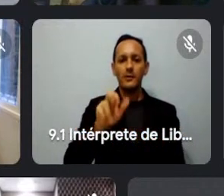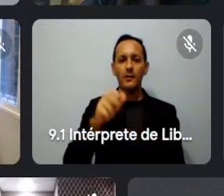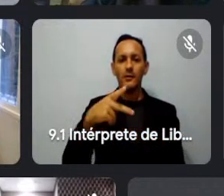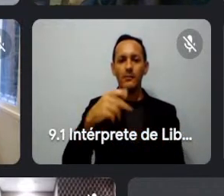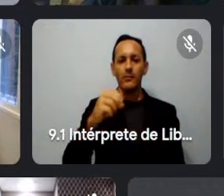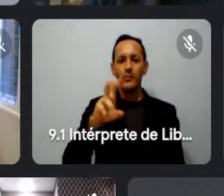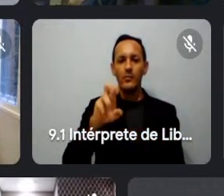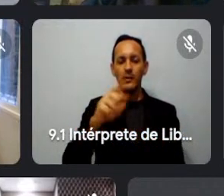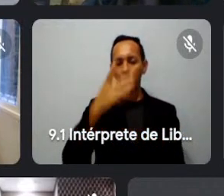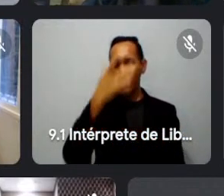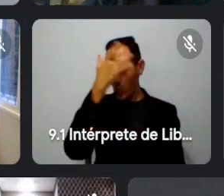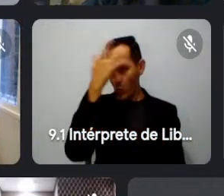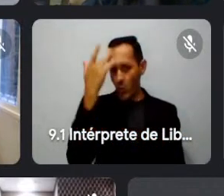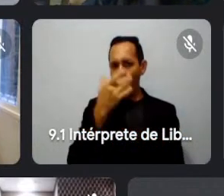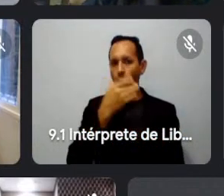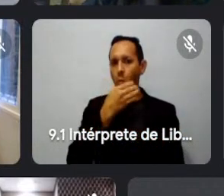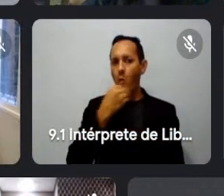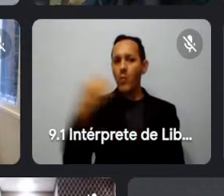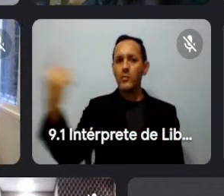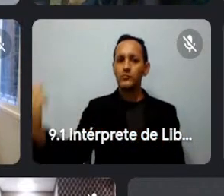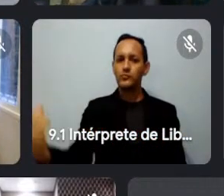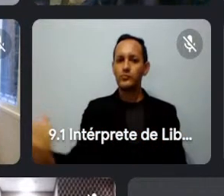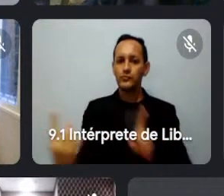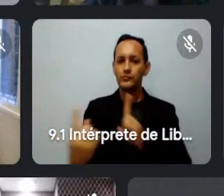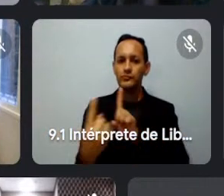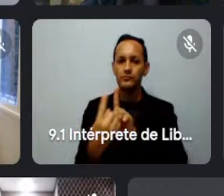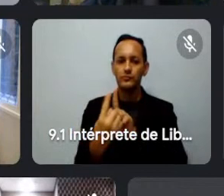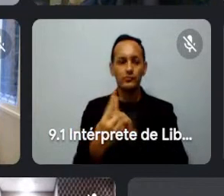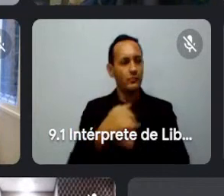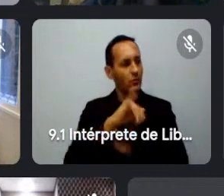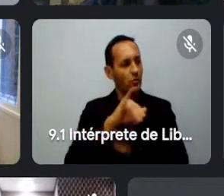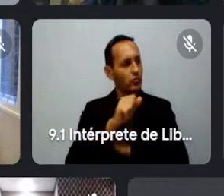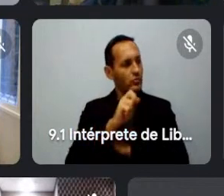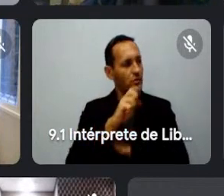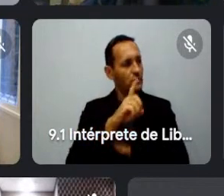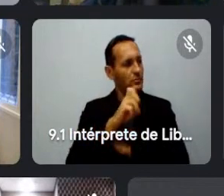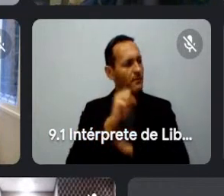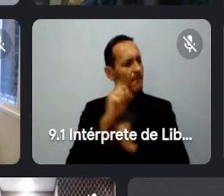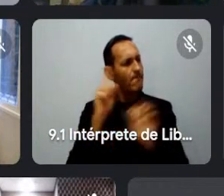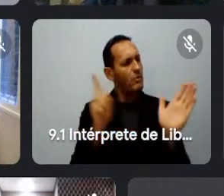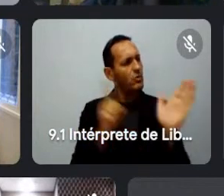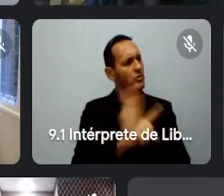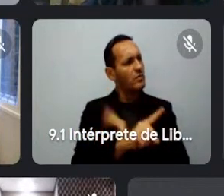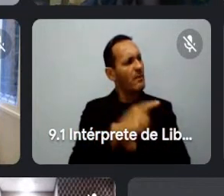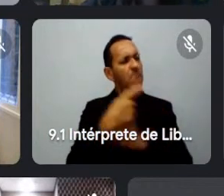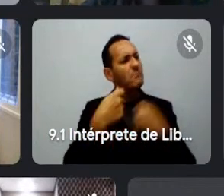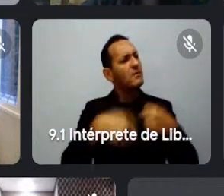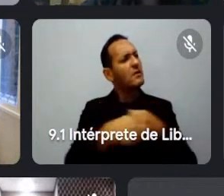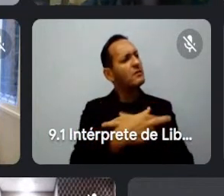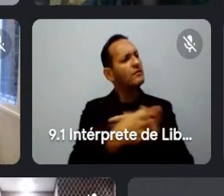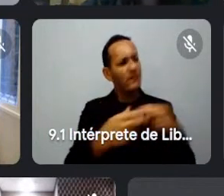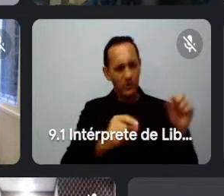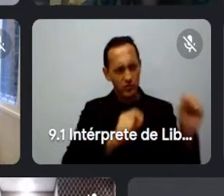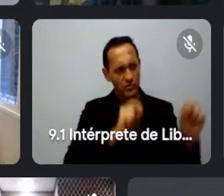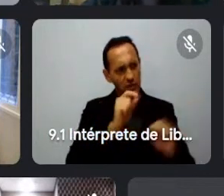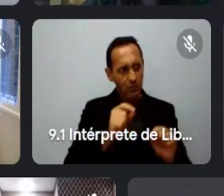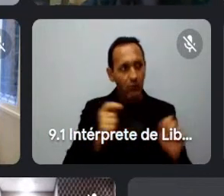foi abordado pelo senhor Jurandir Fidélis e esse perguntou o declarante o que ele estava precisando